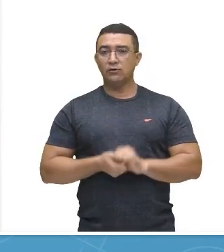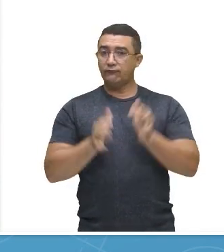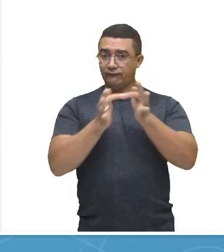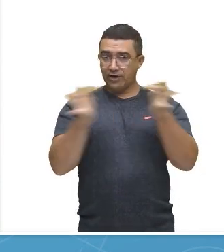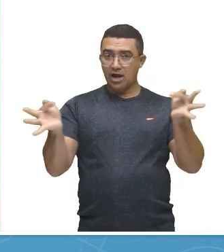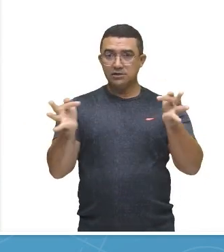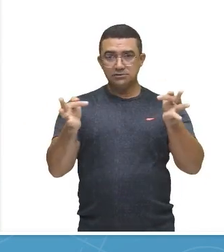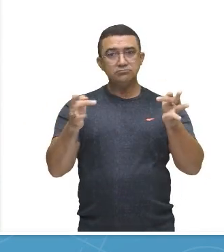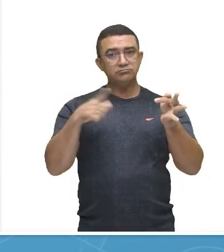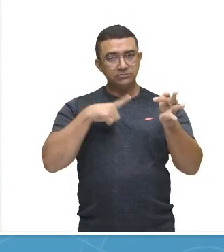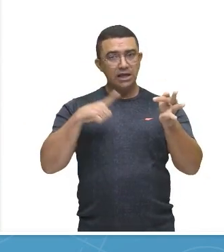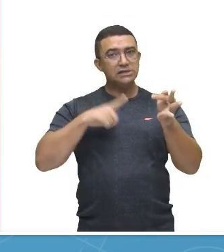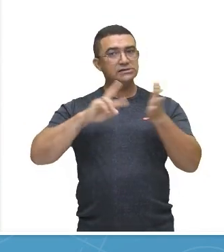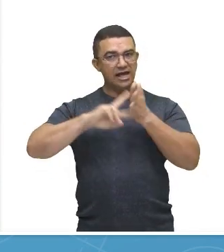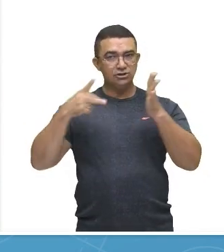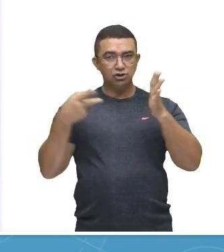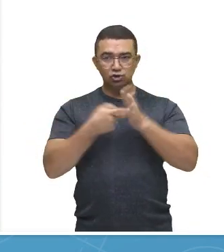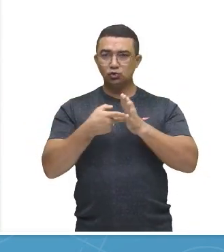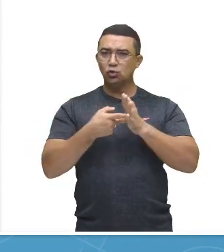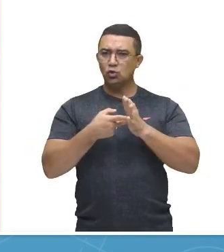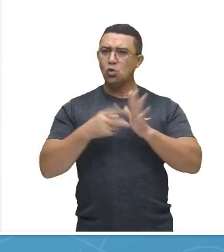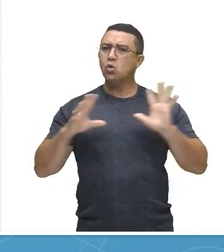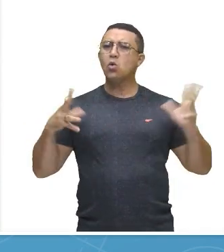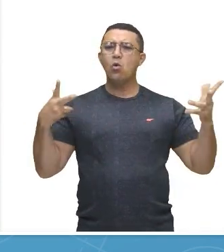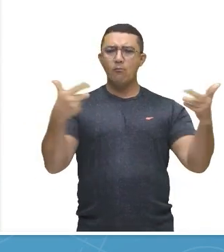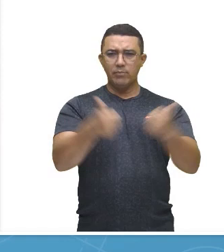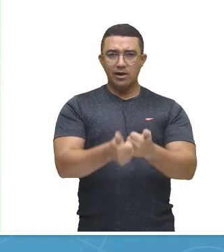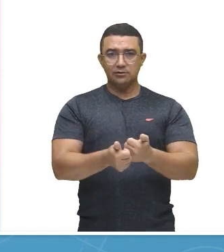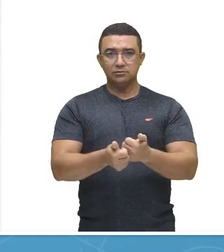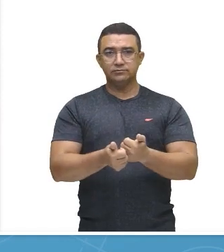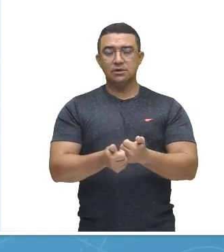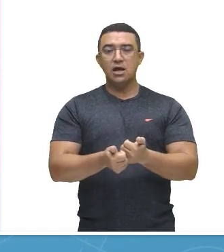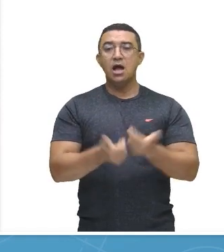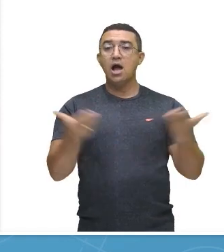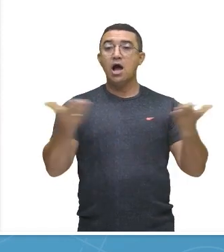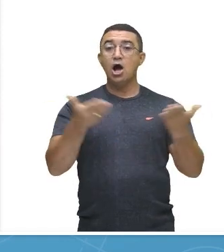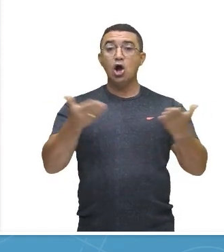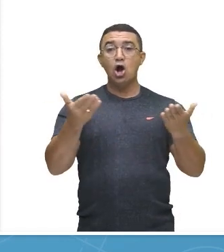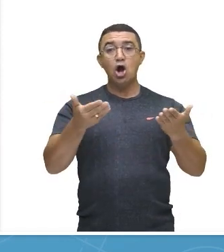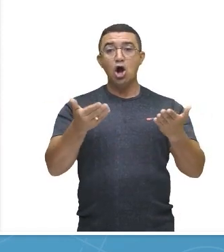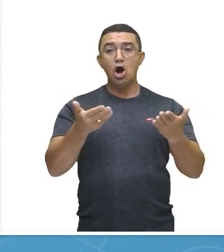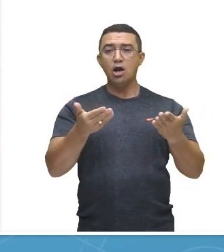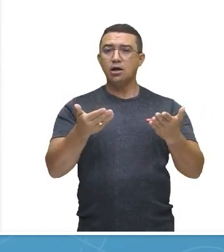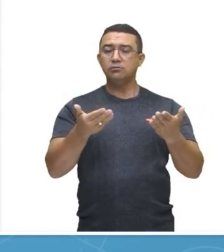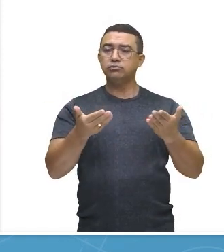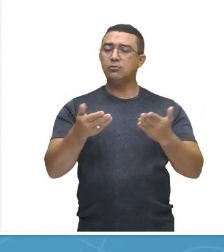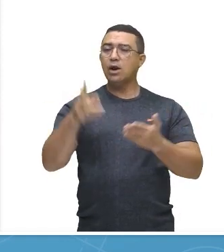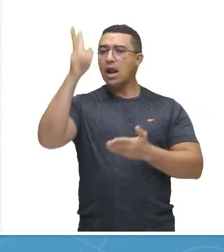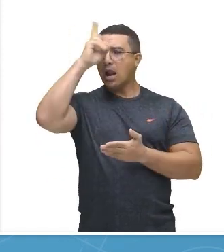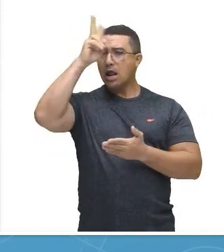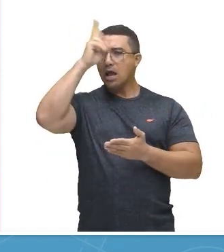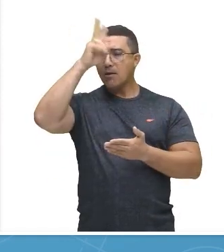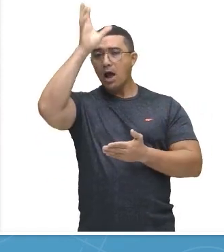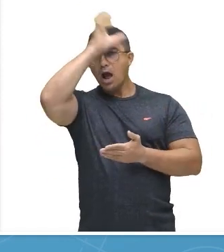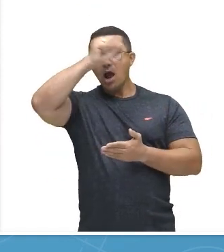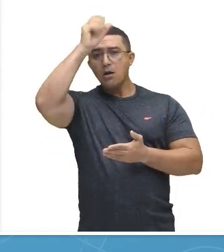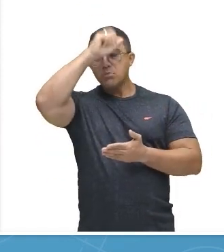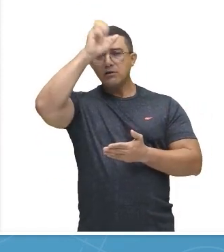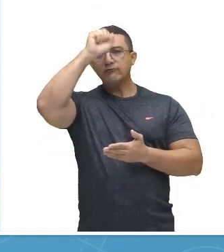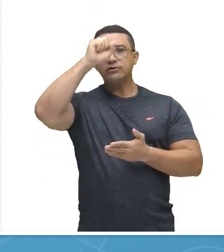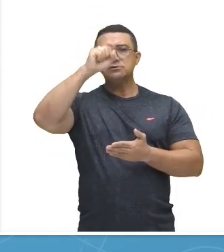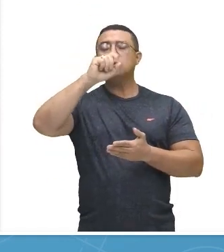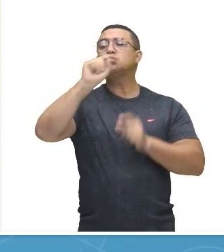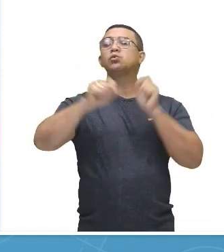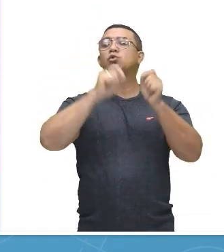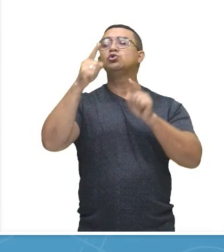um sentido completo, certo? Então agora nós vamos relembrar, aprender, aperfeiçoar os tipos